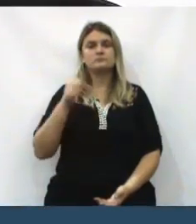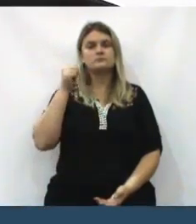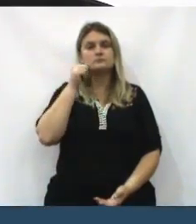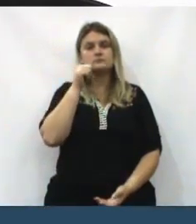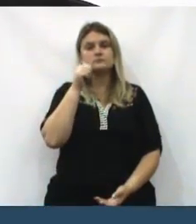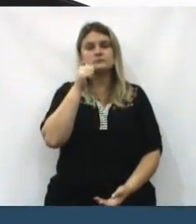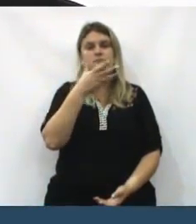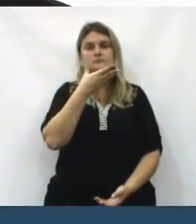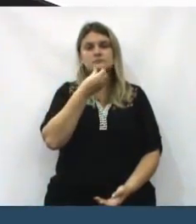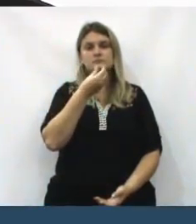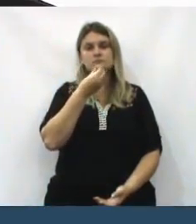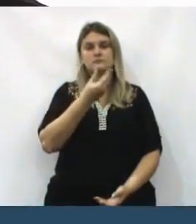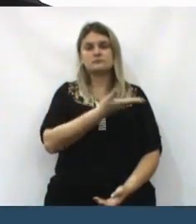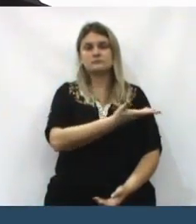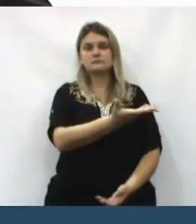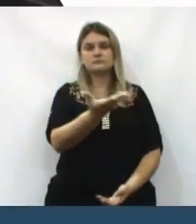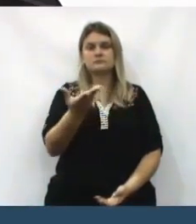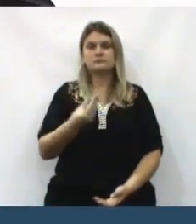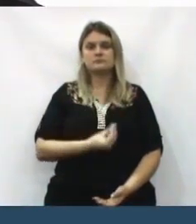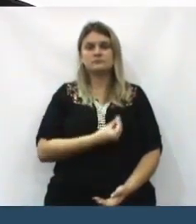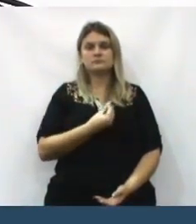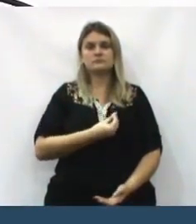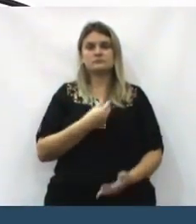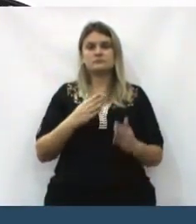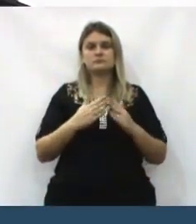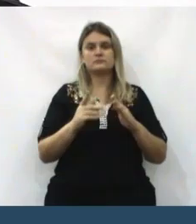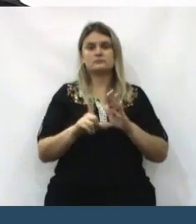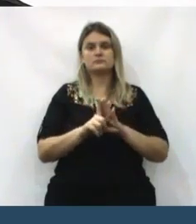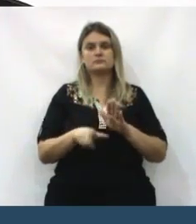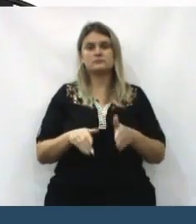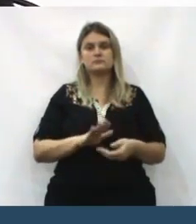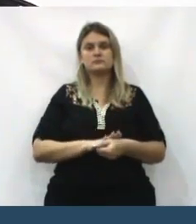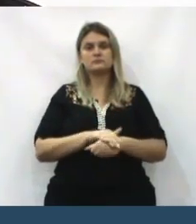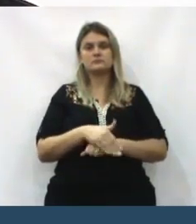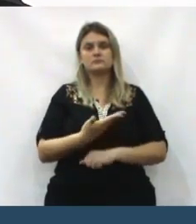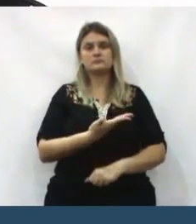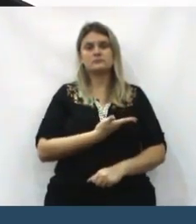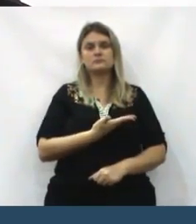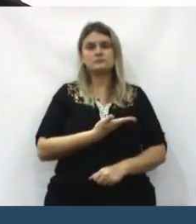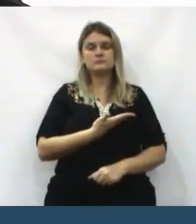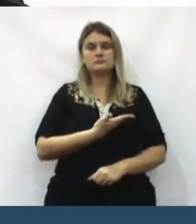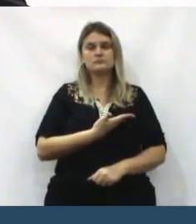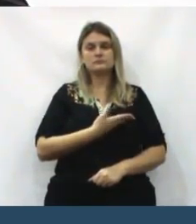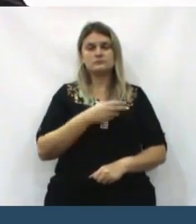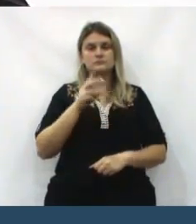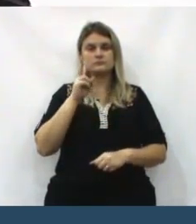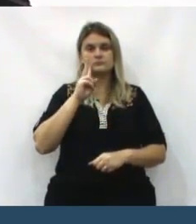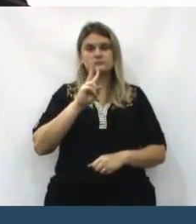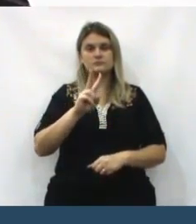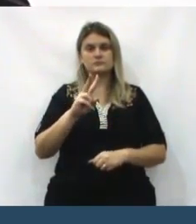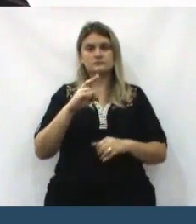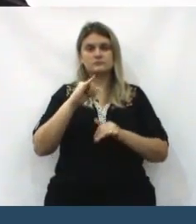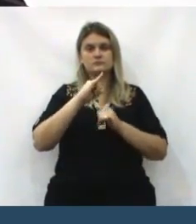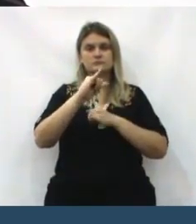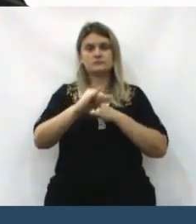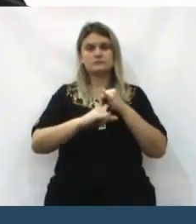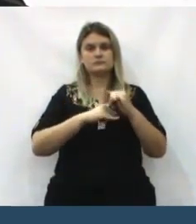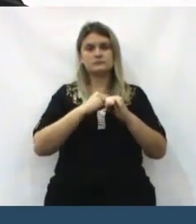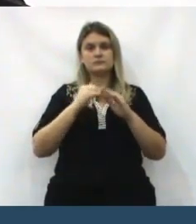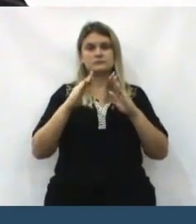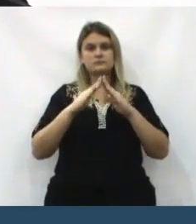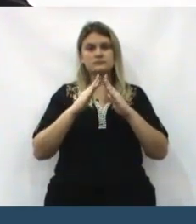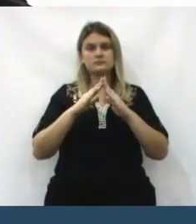Senhoras e senhores presentes nessa casa de lei nesta noite, amigos que nos acompanham